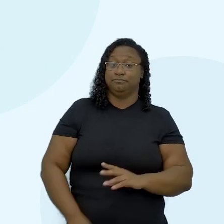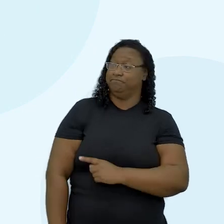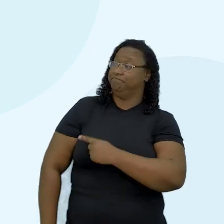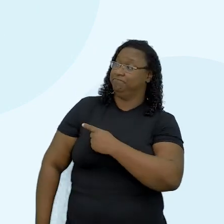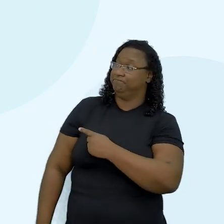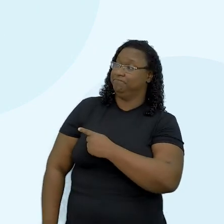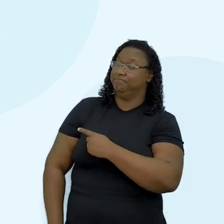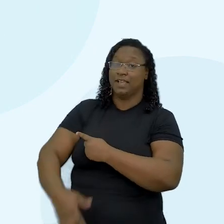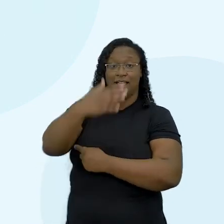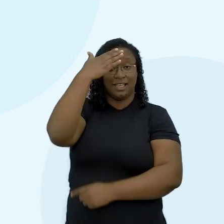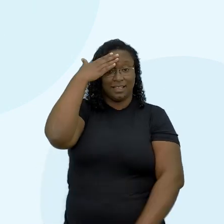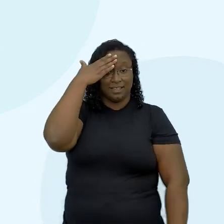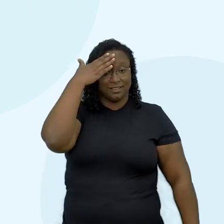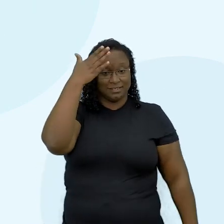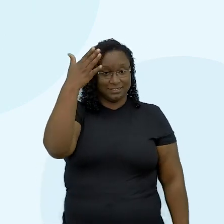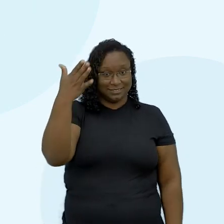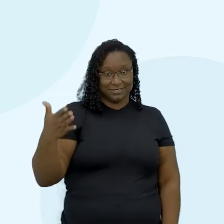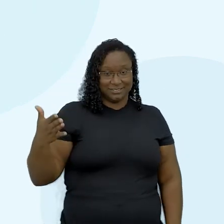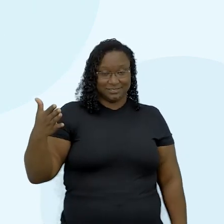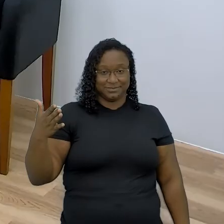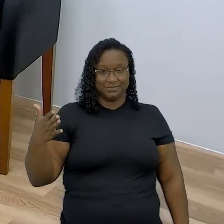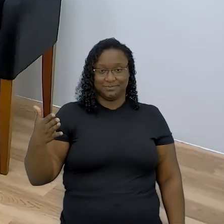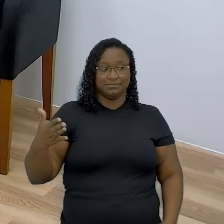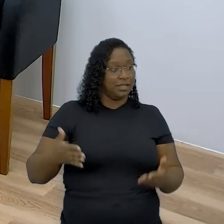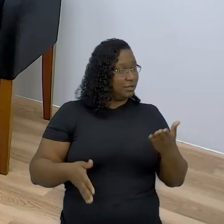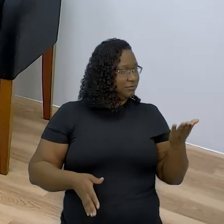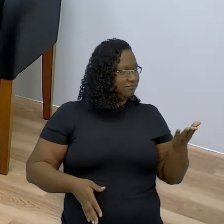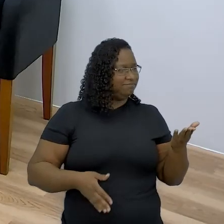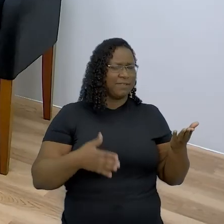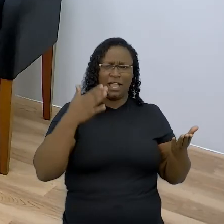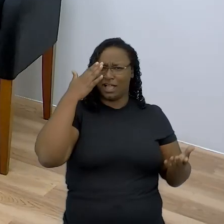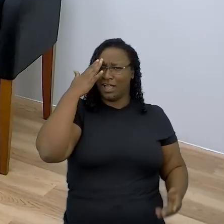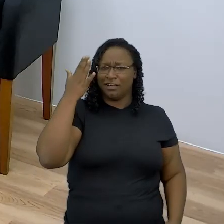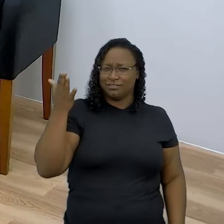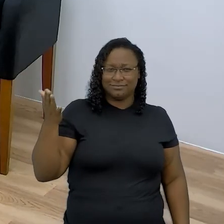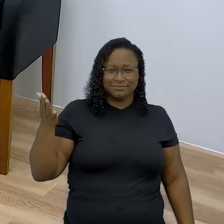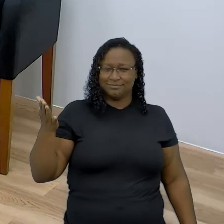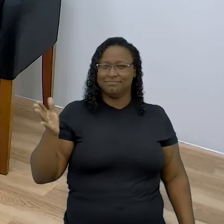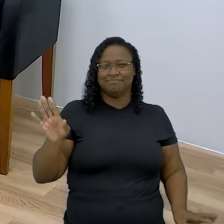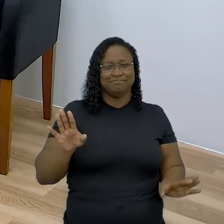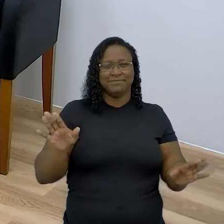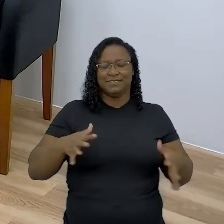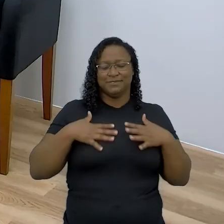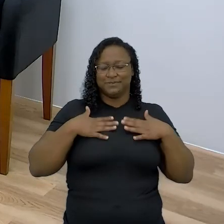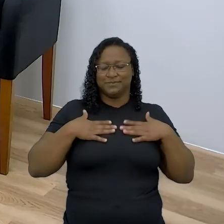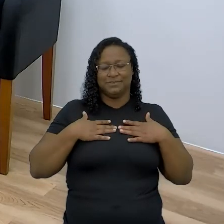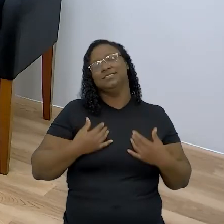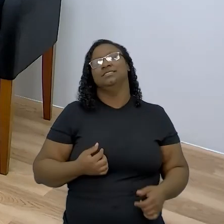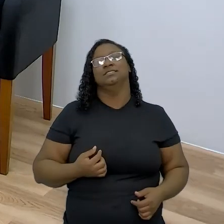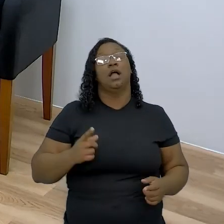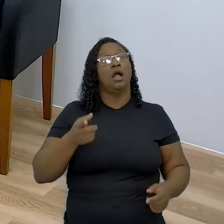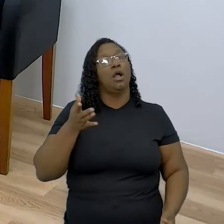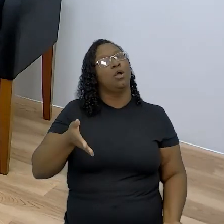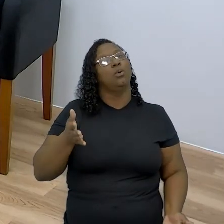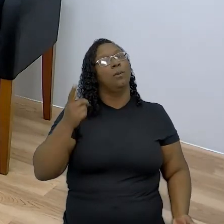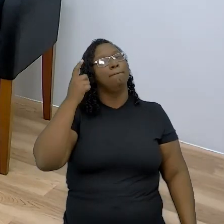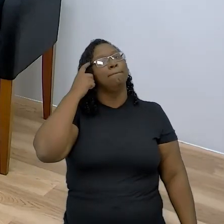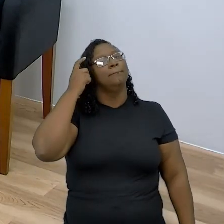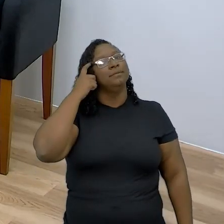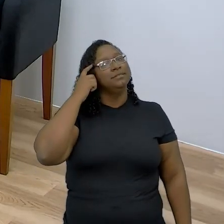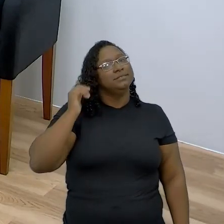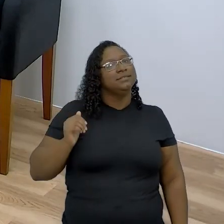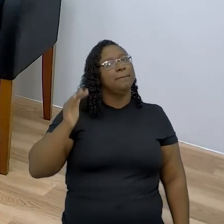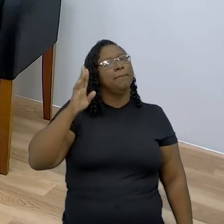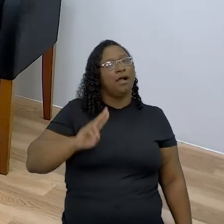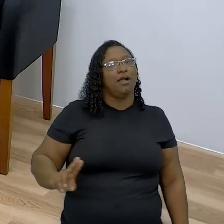vocês, eu agradeço. Muito obrigada. Só tenho a agradecer, foi um prazer enorme. Eu agradeço porque agora eu vou começar a pensar um pouco mais aí nos consumos das coisas de